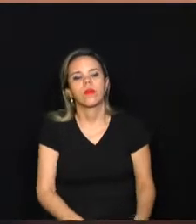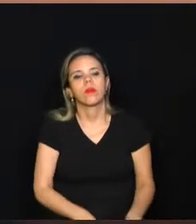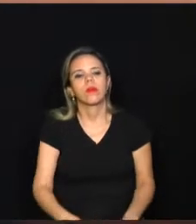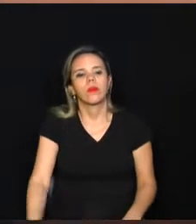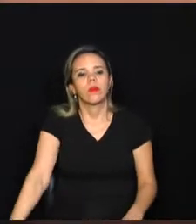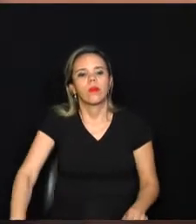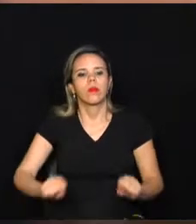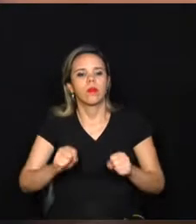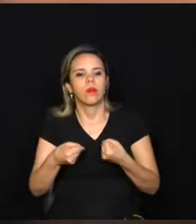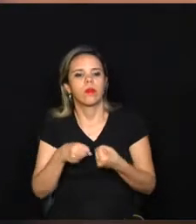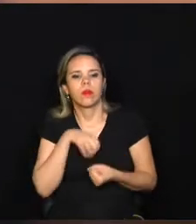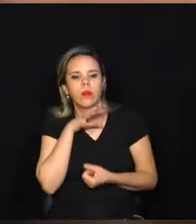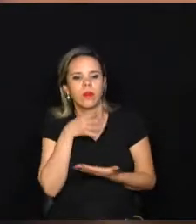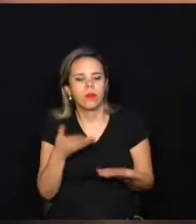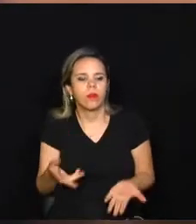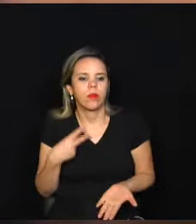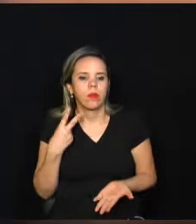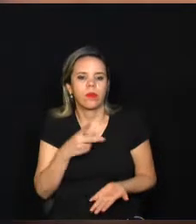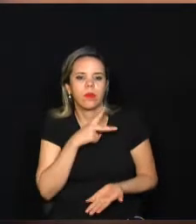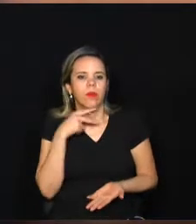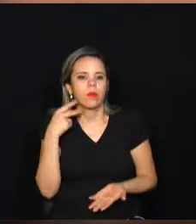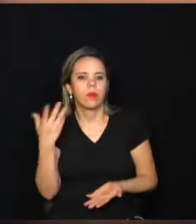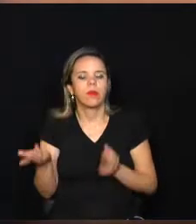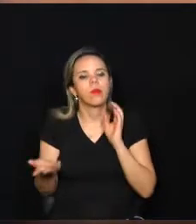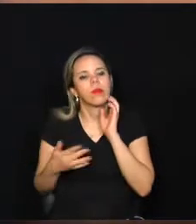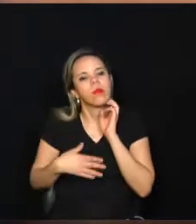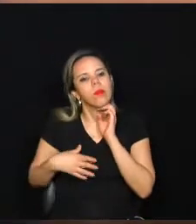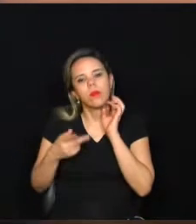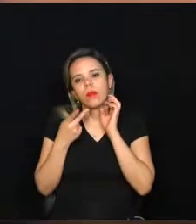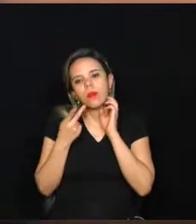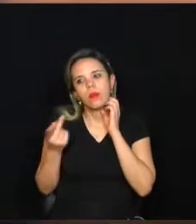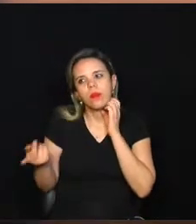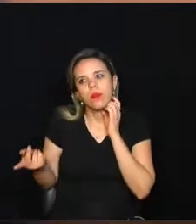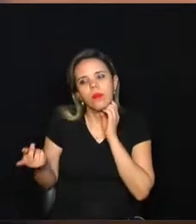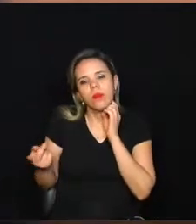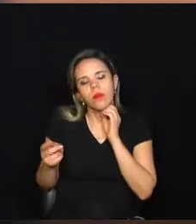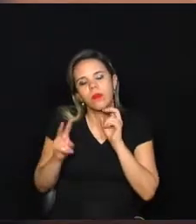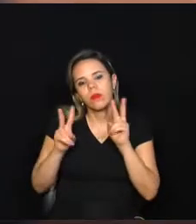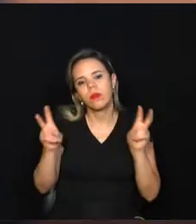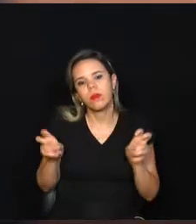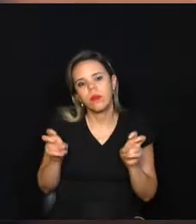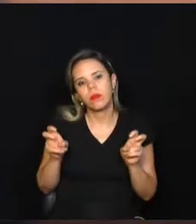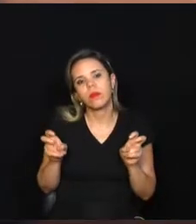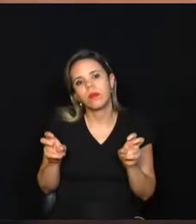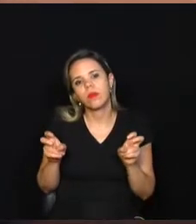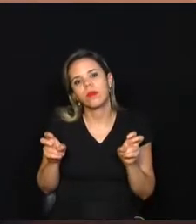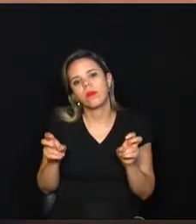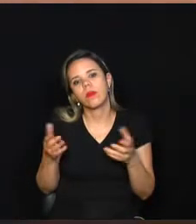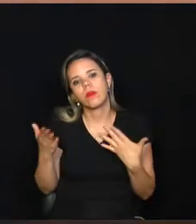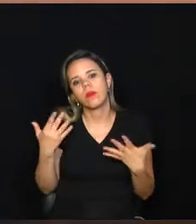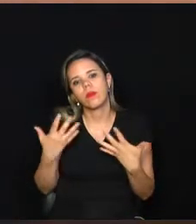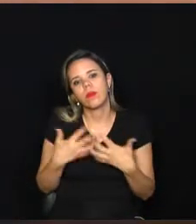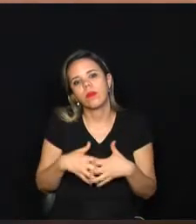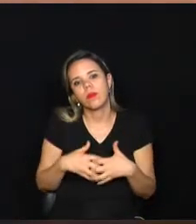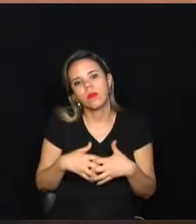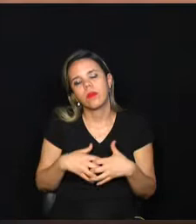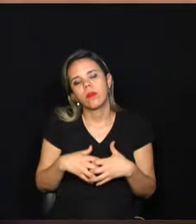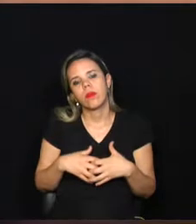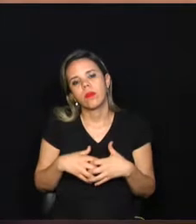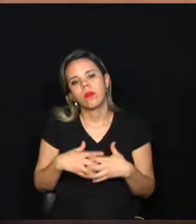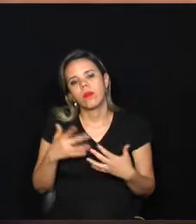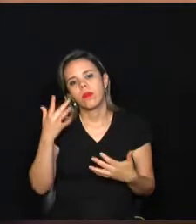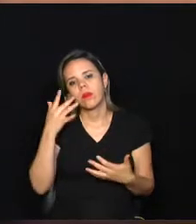envolve os animais, vereador Permínio. Eu gostaria que o senhor falasse a respeito de um tema também que foi debatido, que